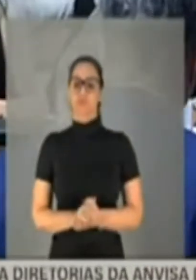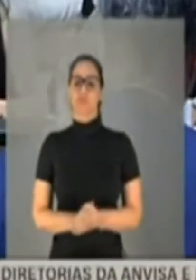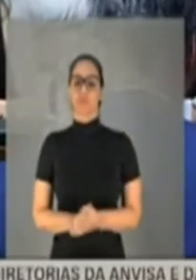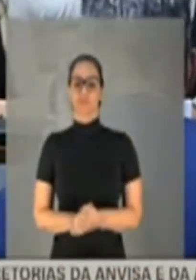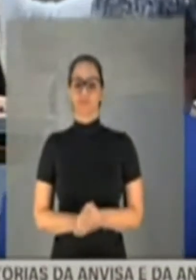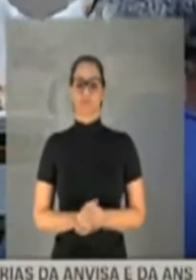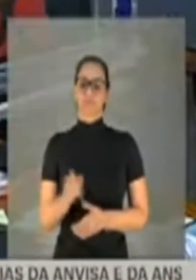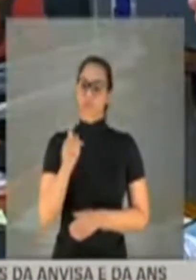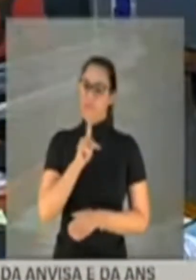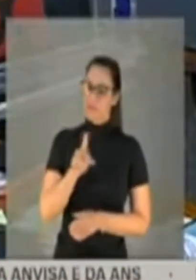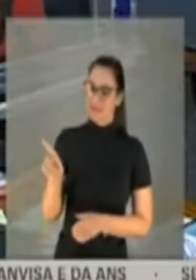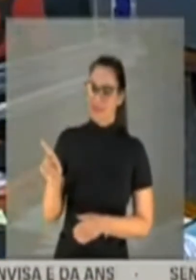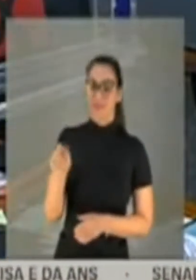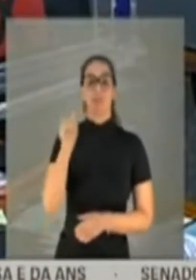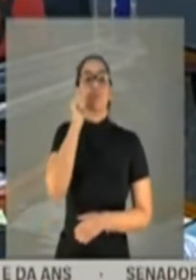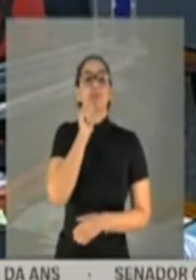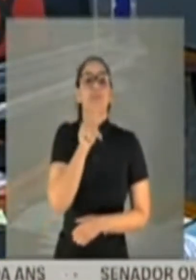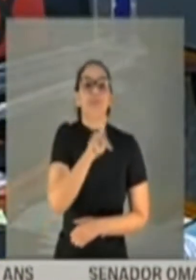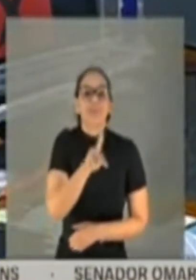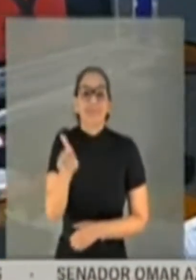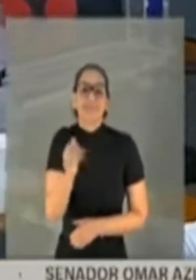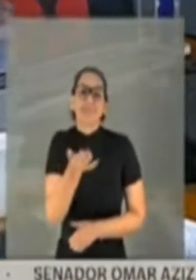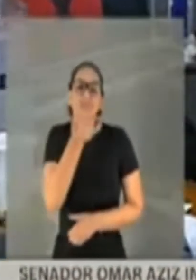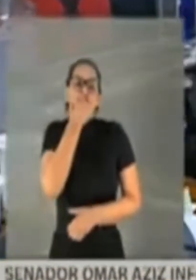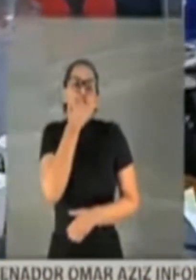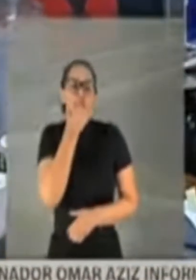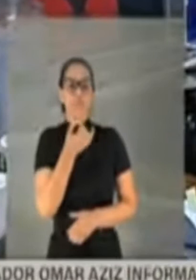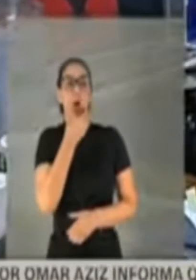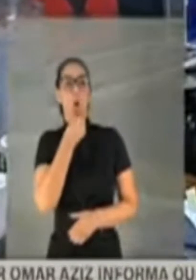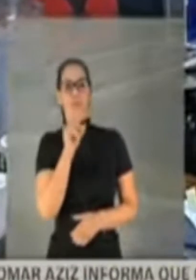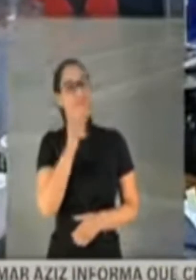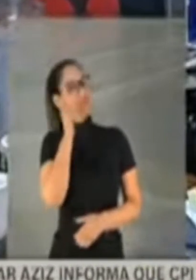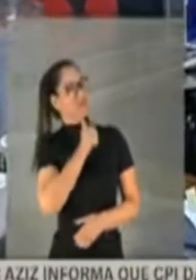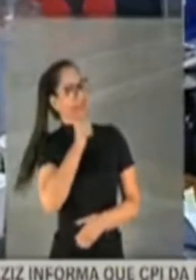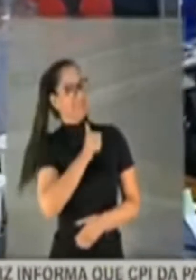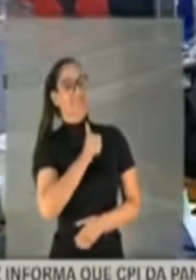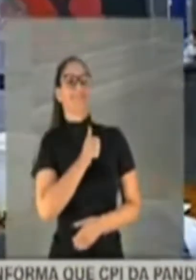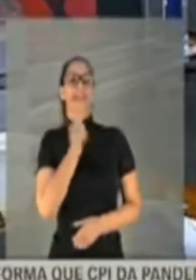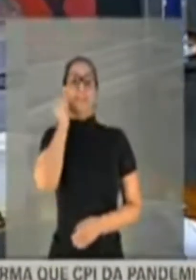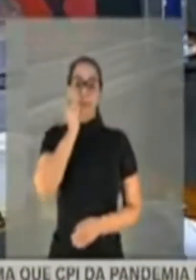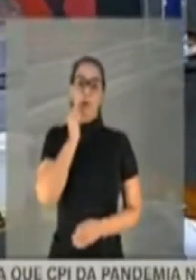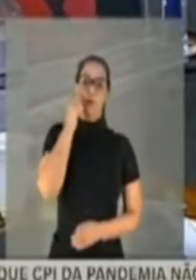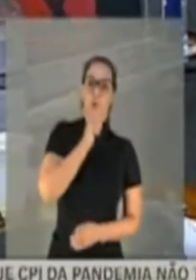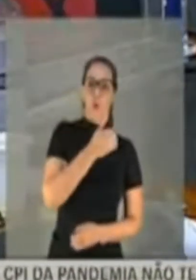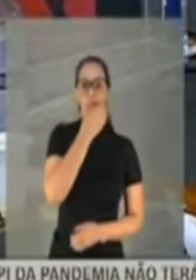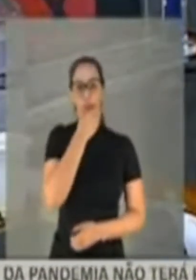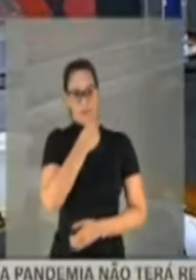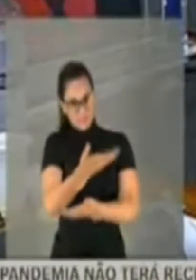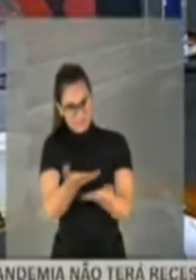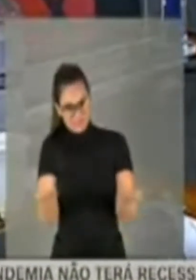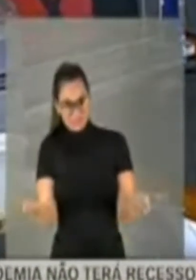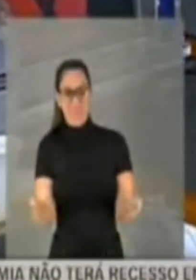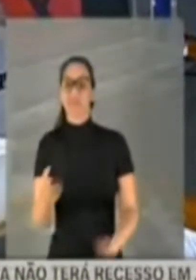Senhor presidente, senhora presidente, aliás, desculpe. Senhores senadores, senhoras senadores,